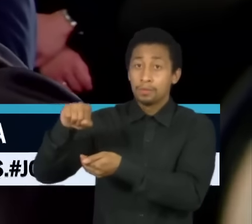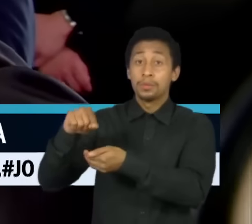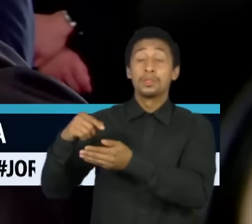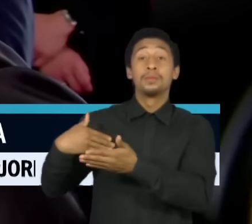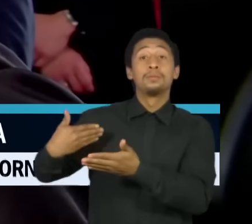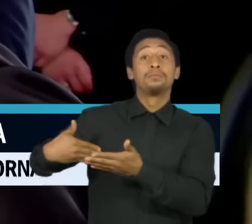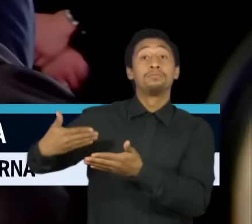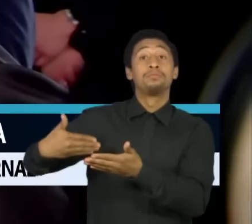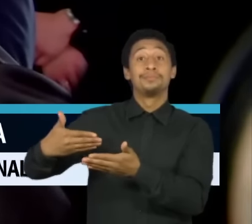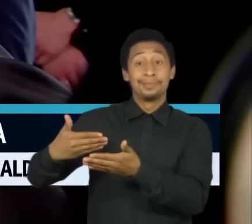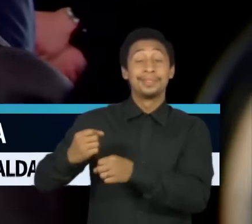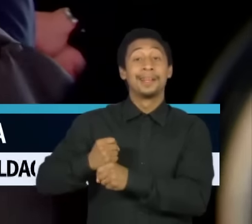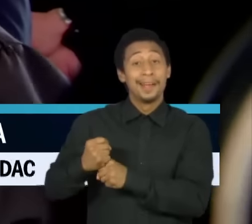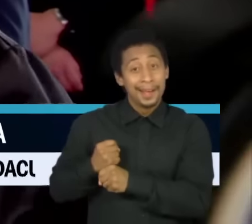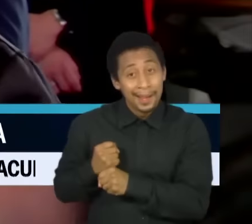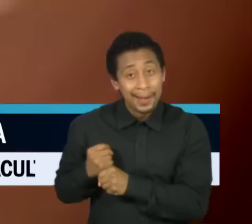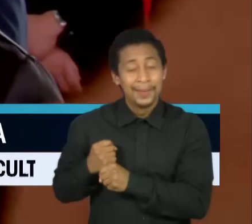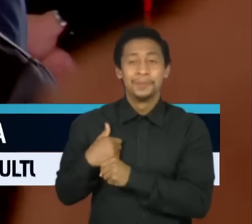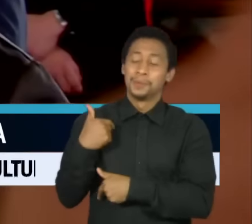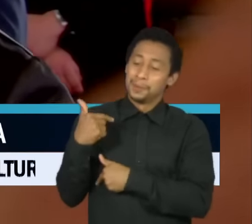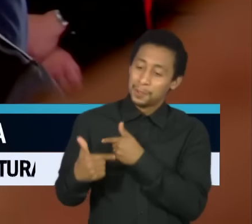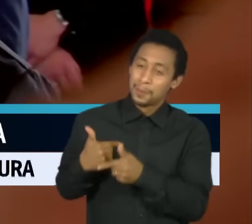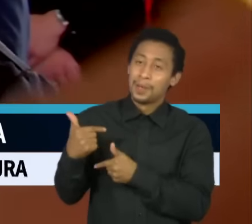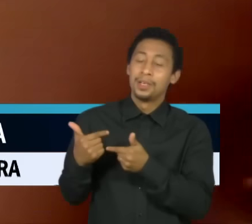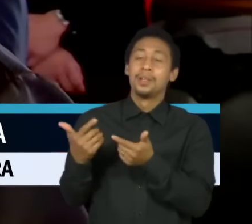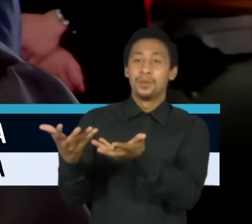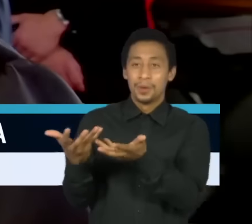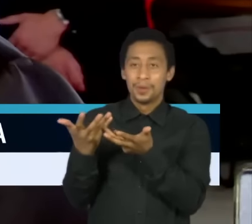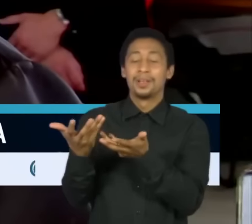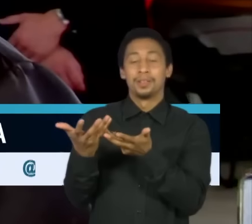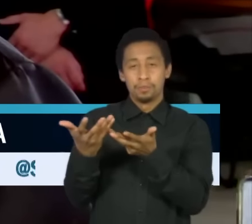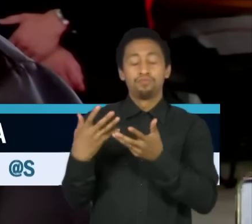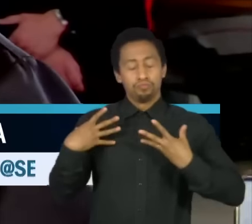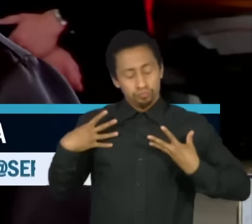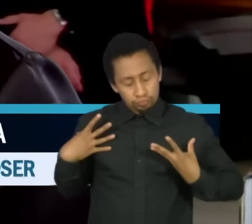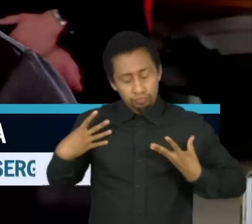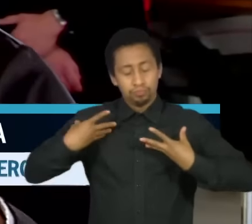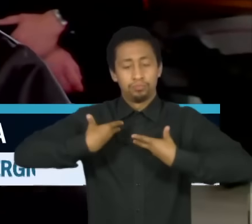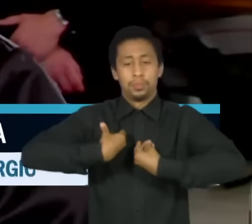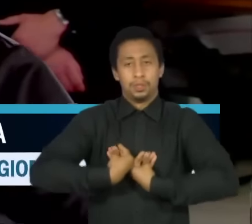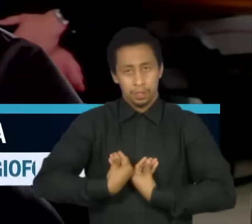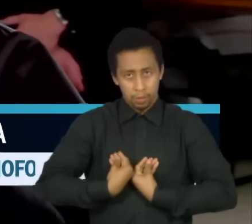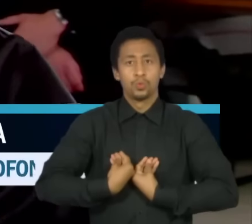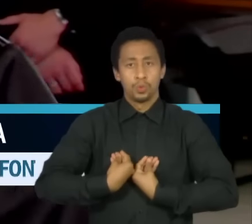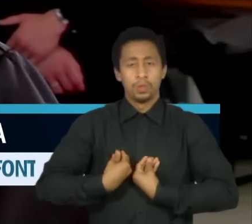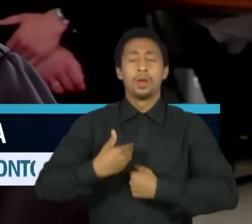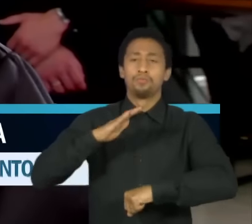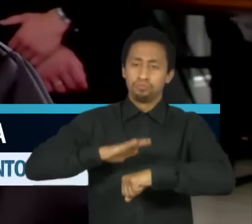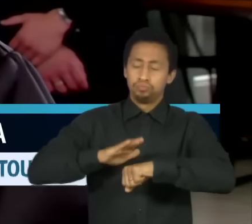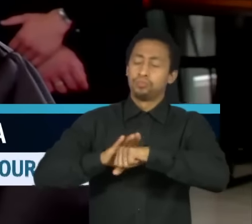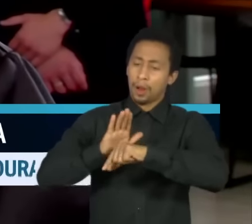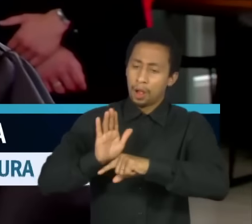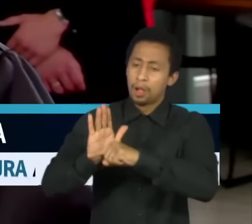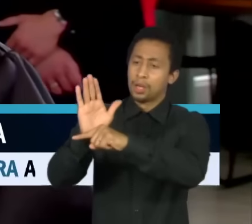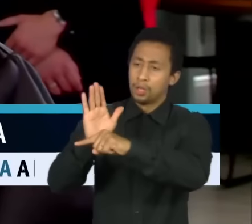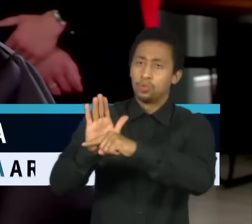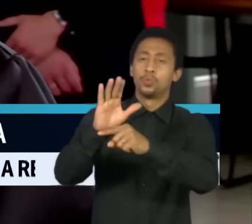ao longo desses anos um servidor e um ministro que ajude a consolidar